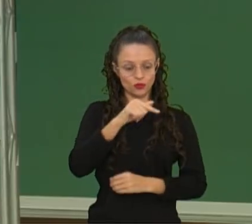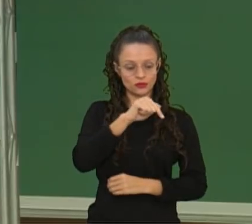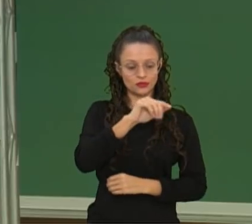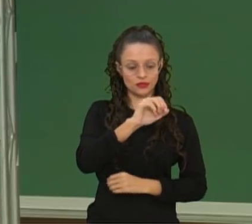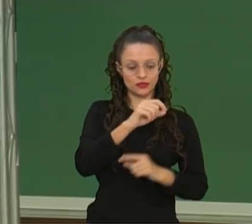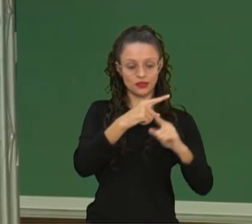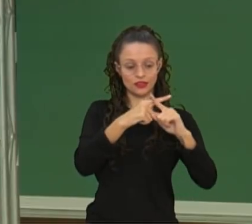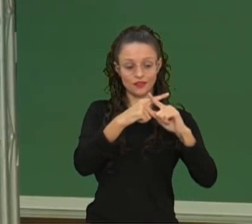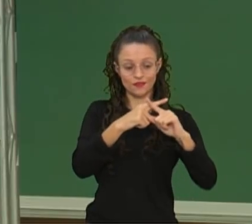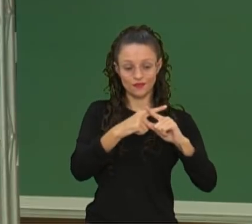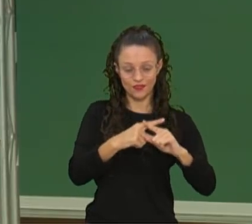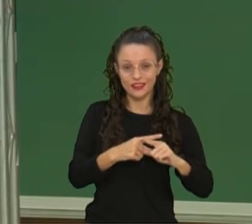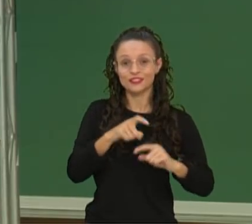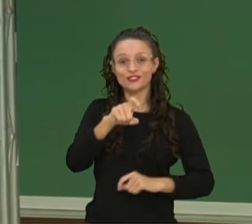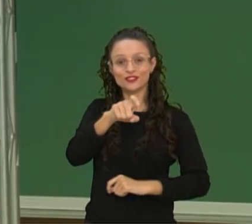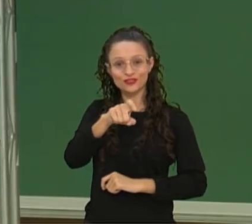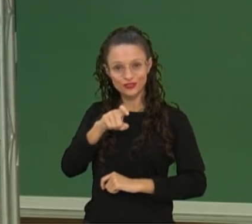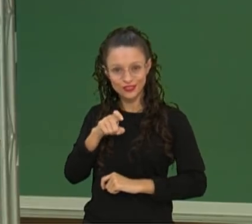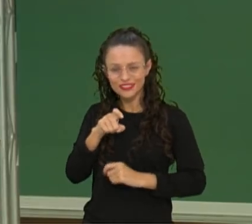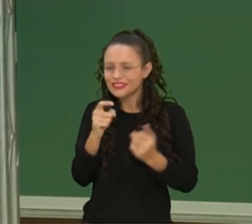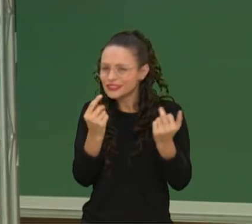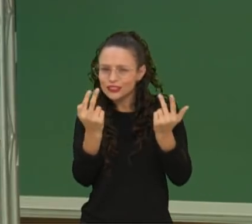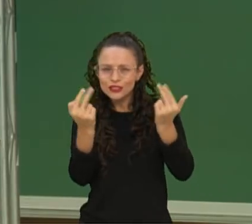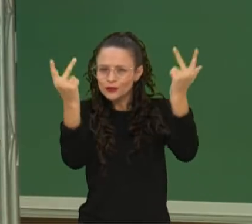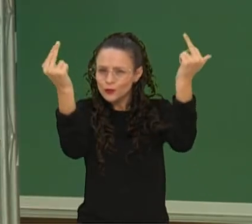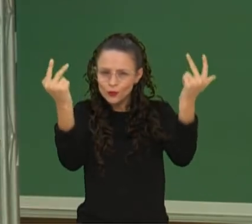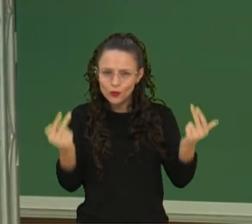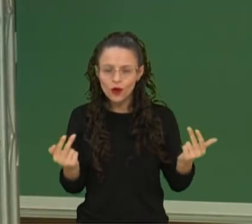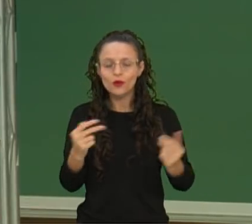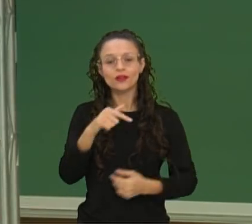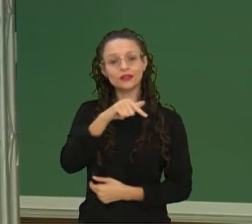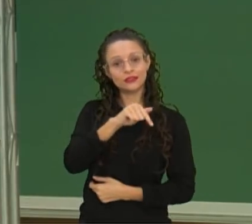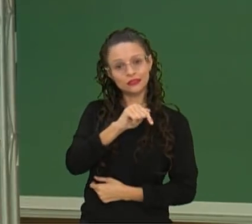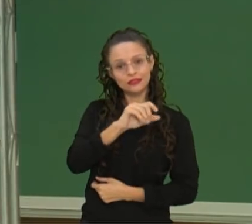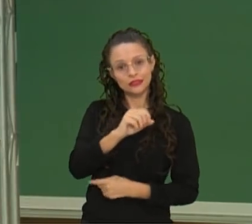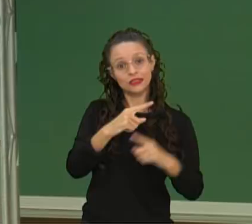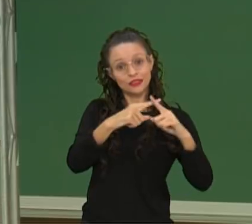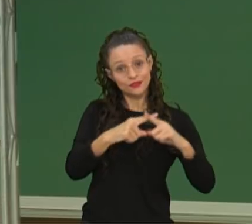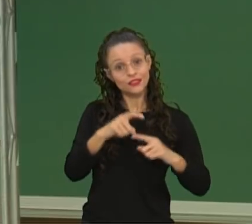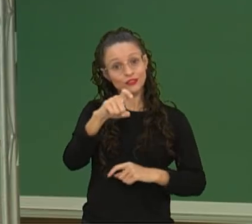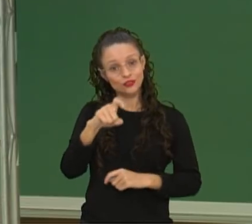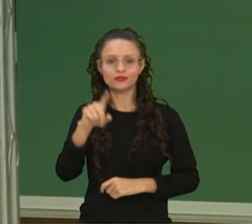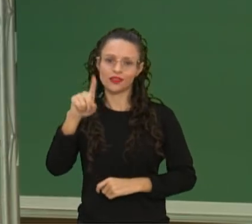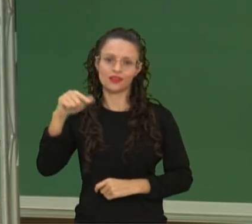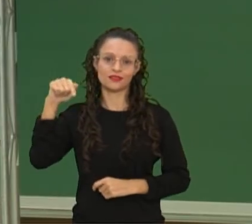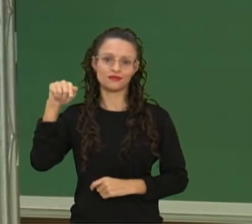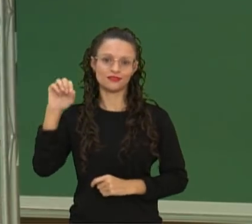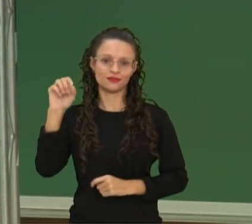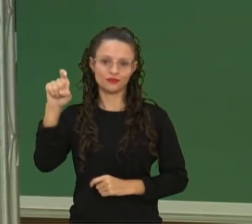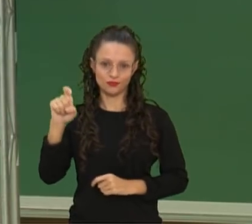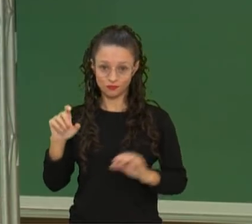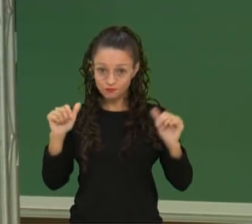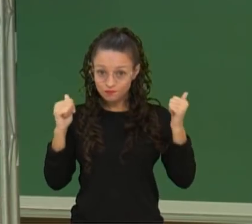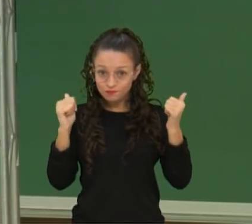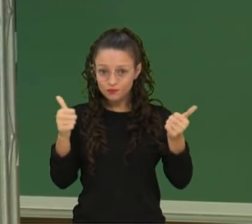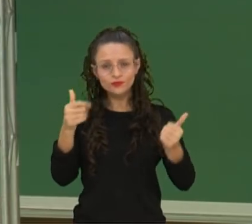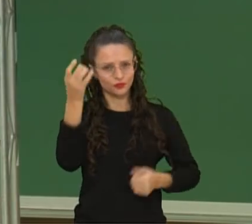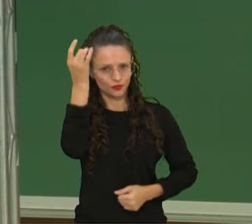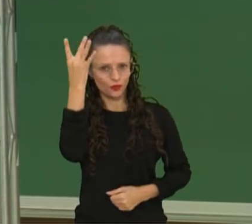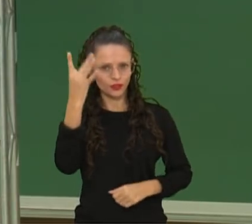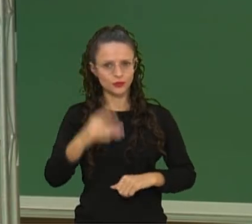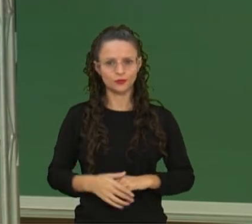com a mesma ideia do que foi feito anterior, né? E 70 vezes X dá 70x. Beleza? Fácil,